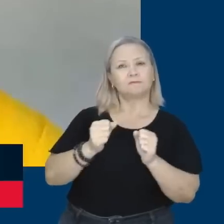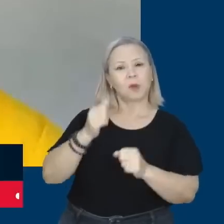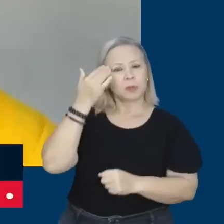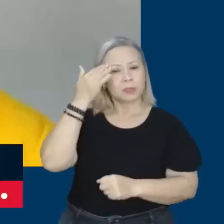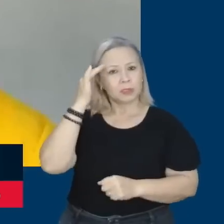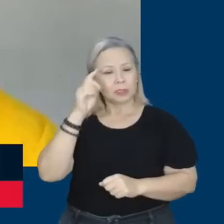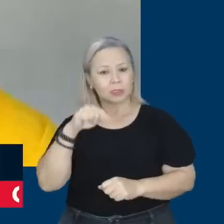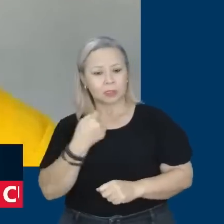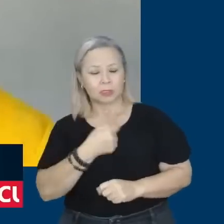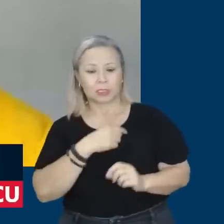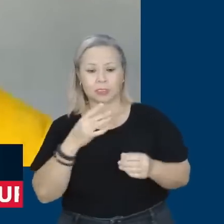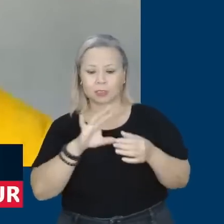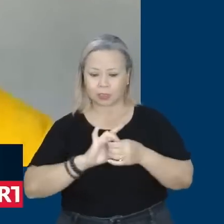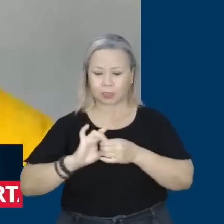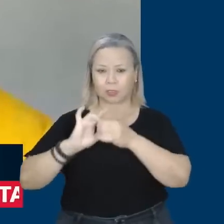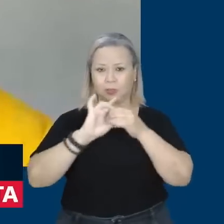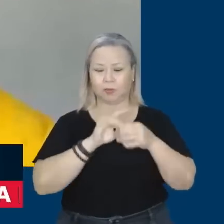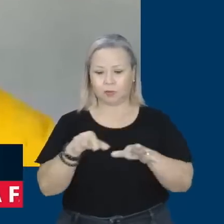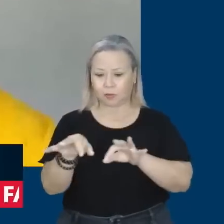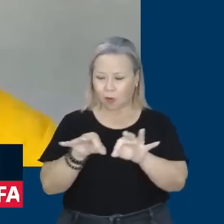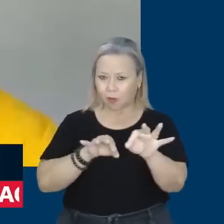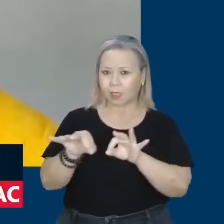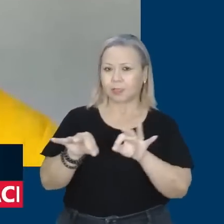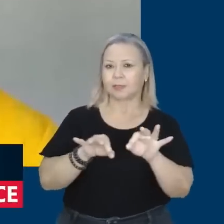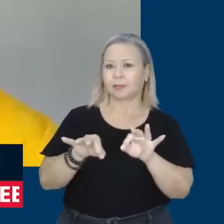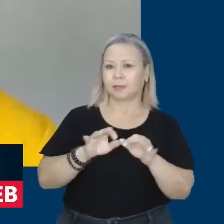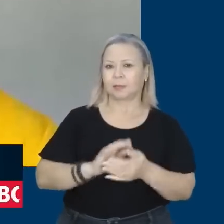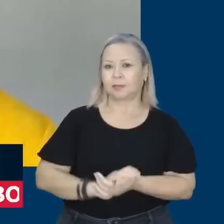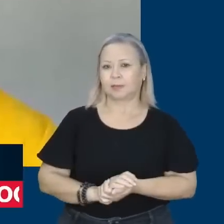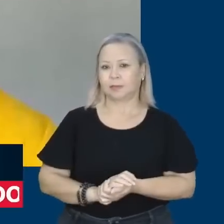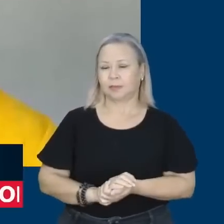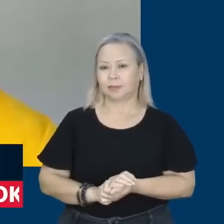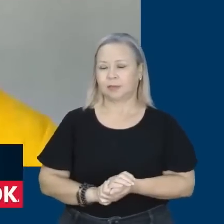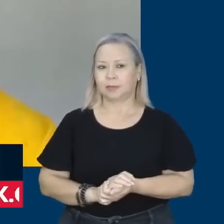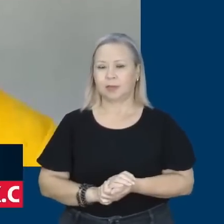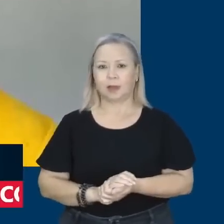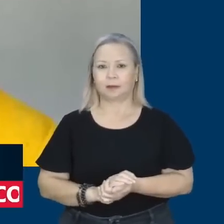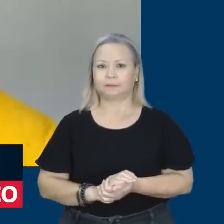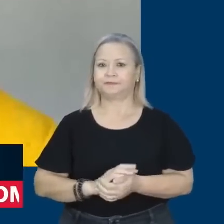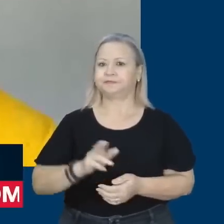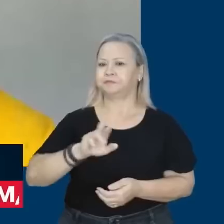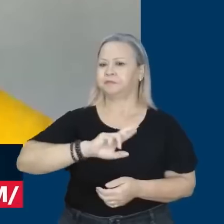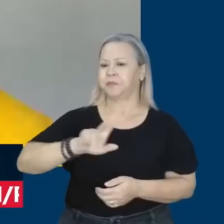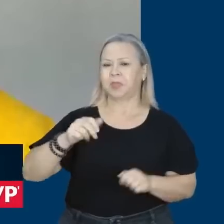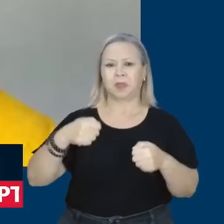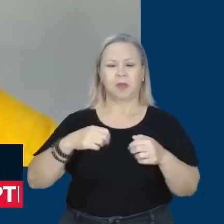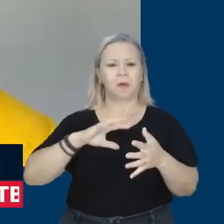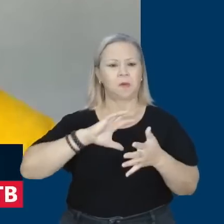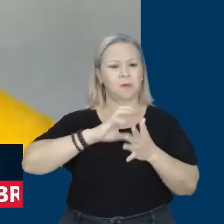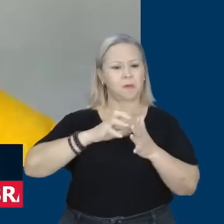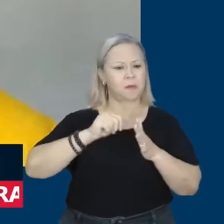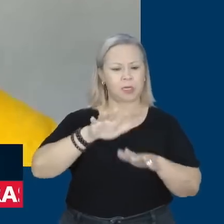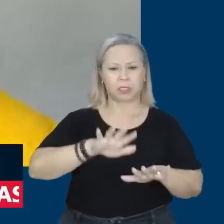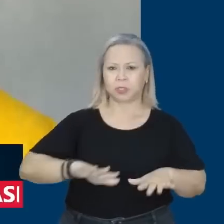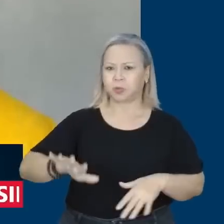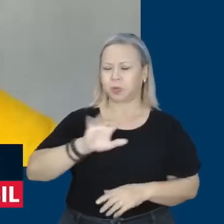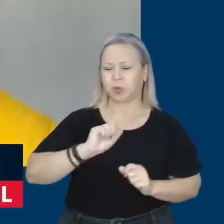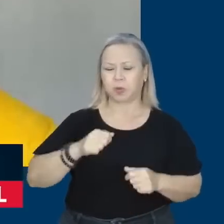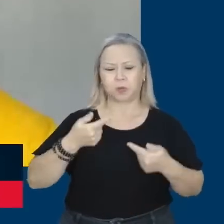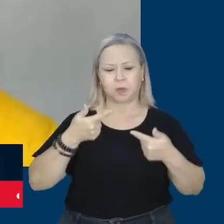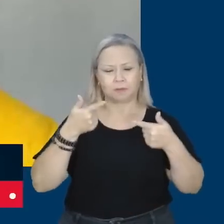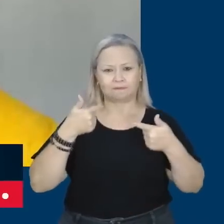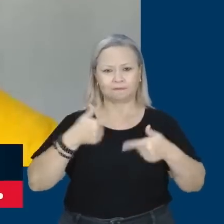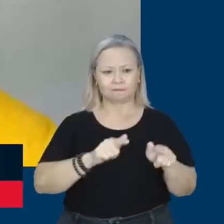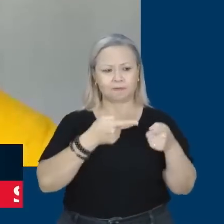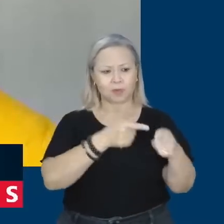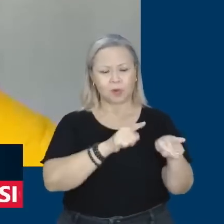a gente tem que se unir e organizar, independente da relação dos partidos, para o combate dessa